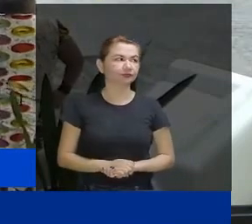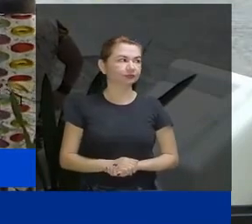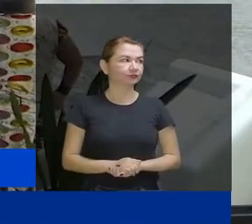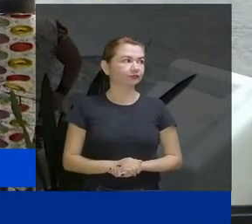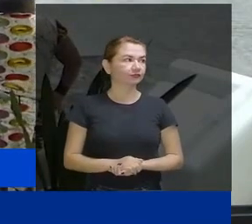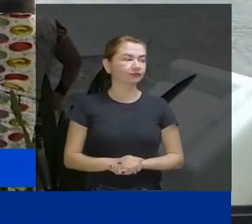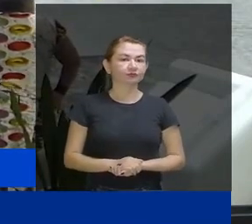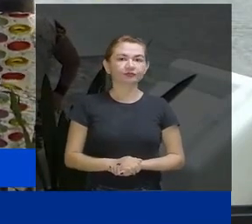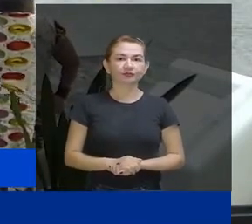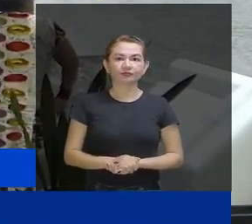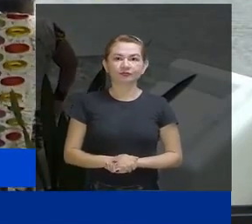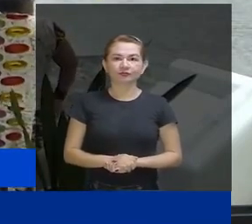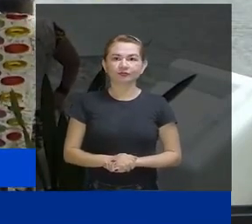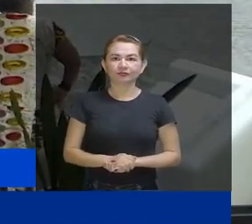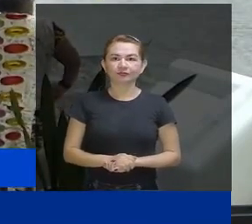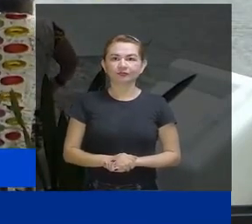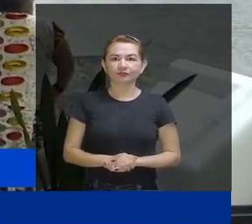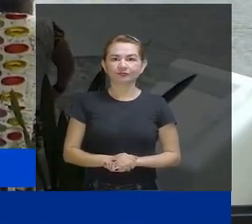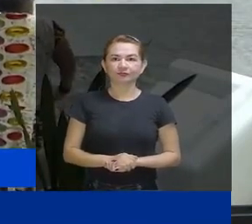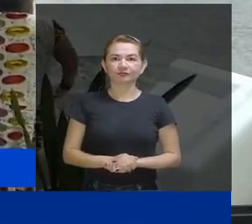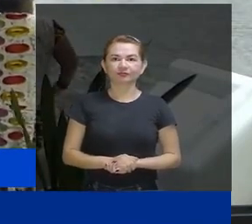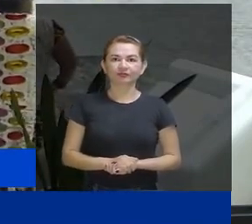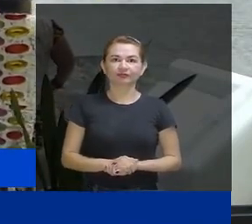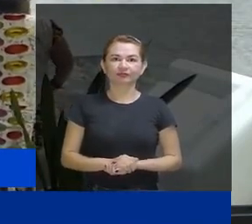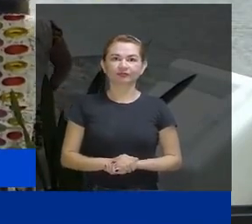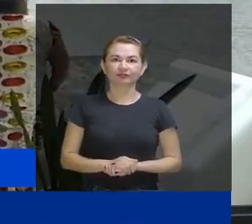Auditório do plenário de pé.